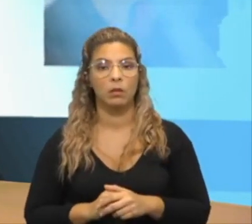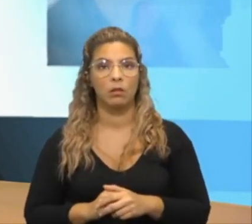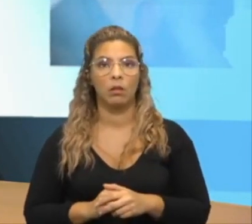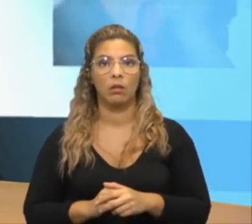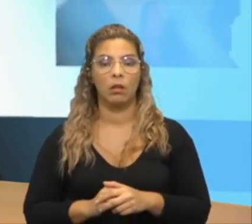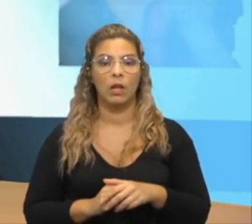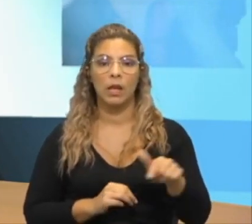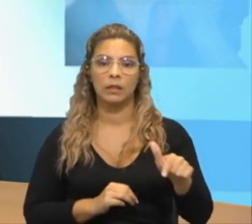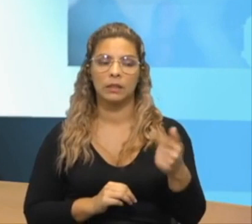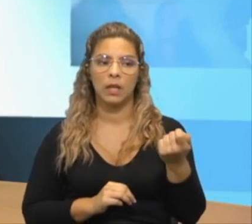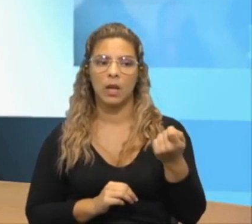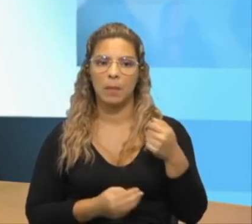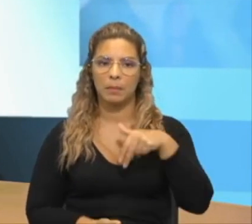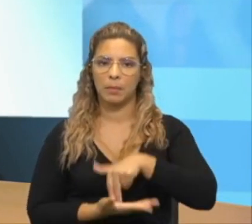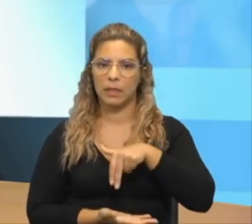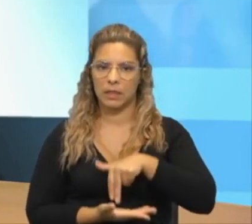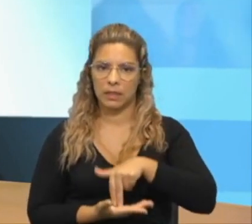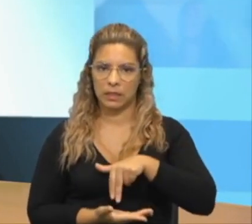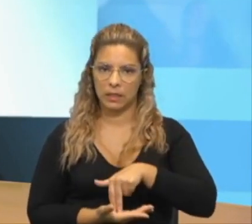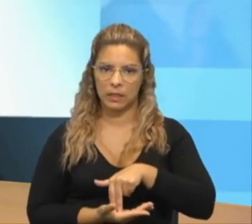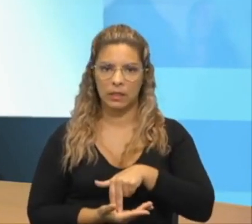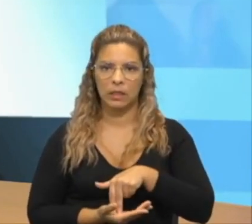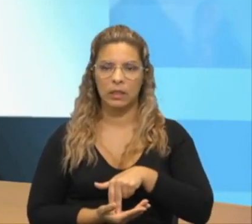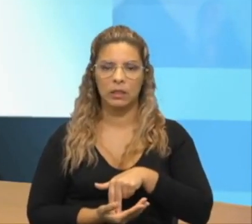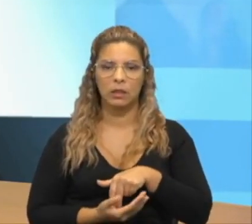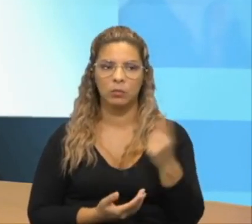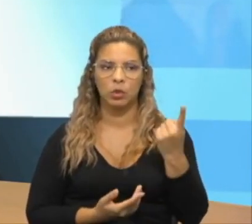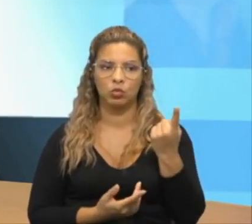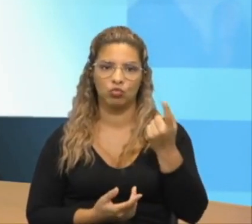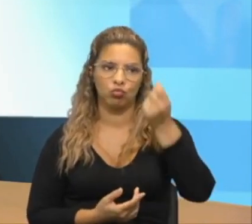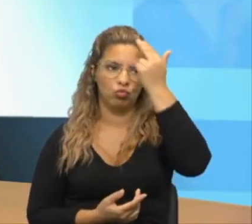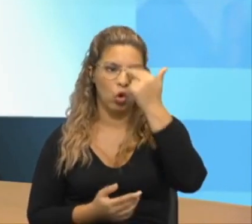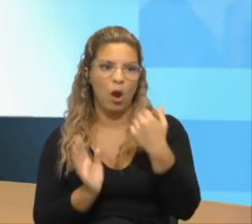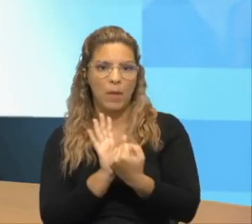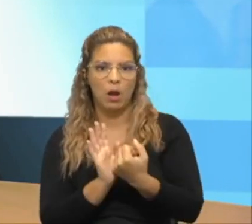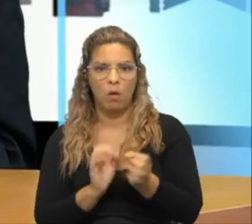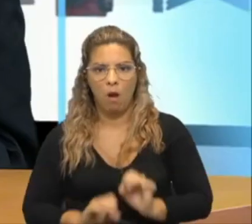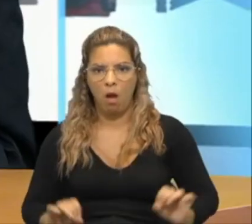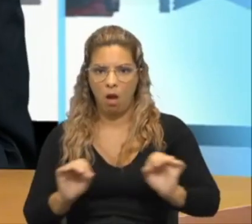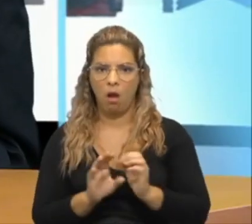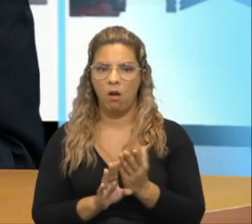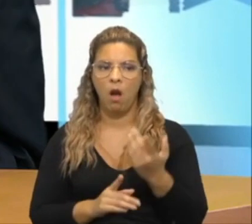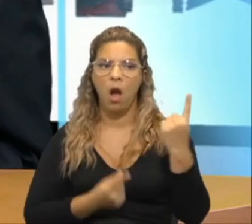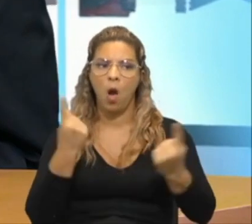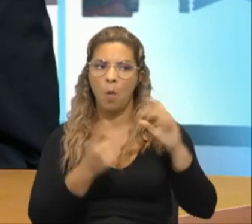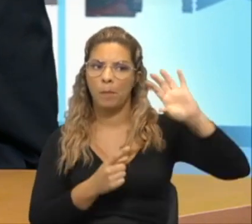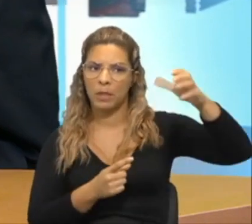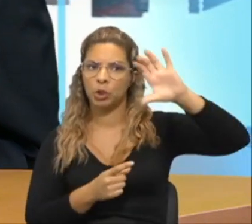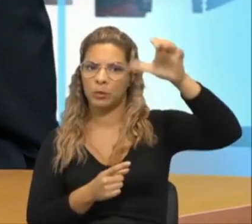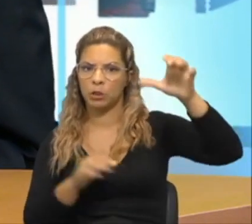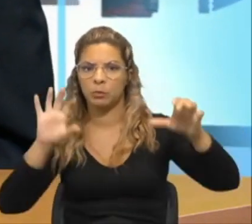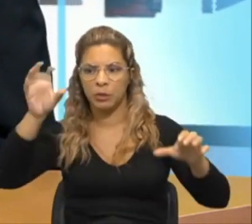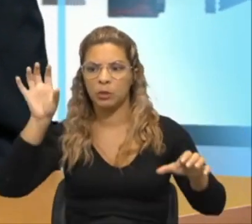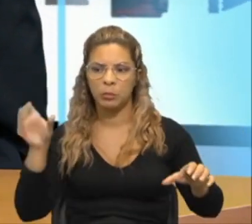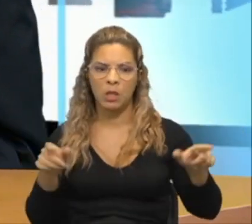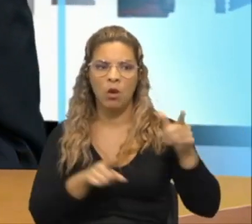uma presença dessas organizações na história. Sim, eu diria... Quase que há países que têm mais